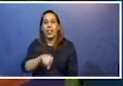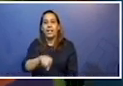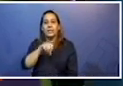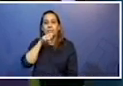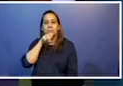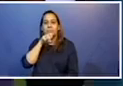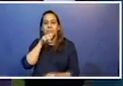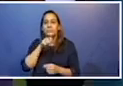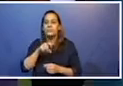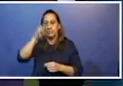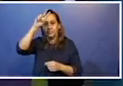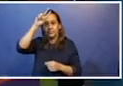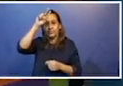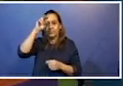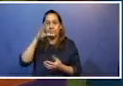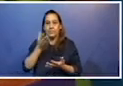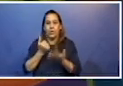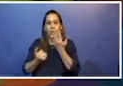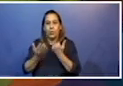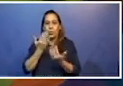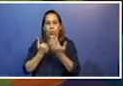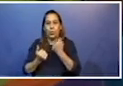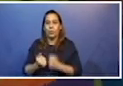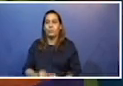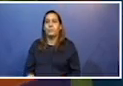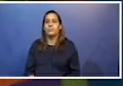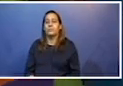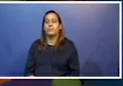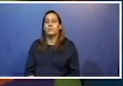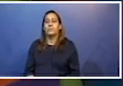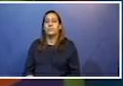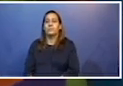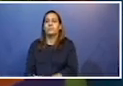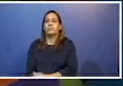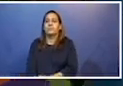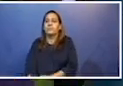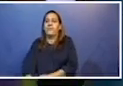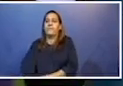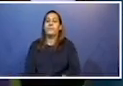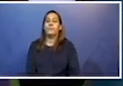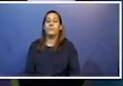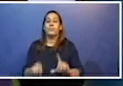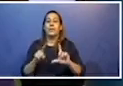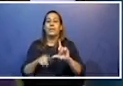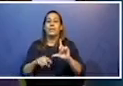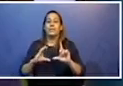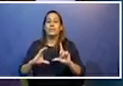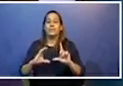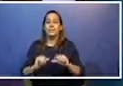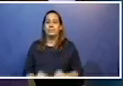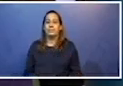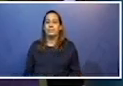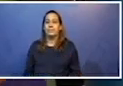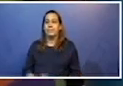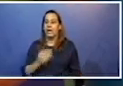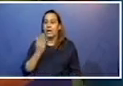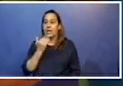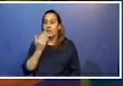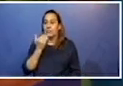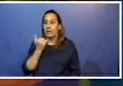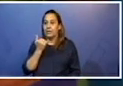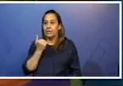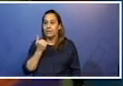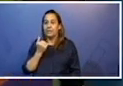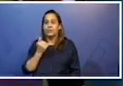as presas e escavar aí os formigueiros e os cupinzeiros. Letra C agora. Alimenta-se de